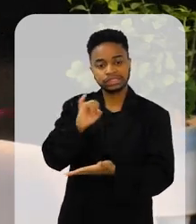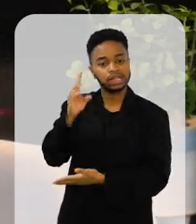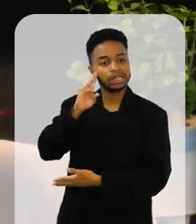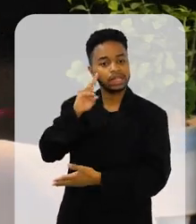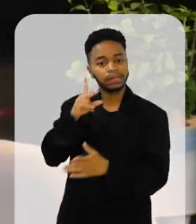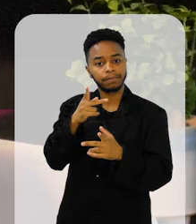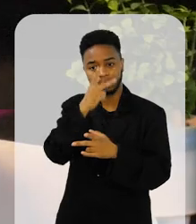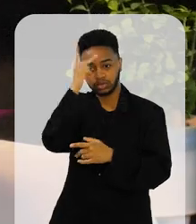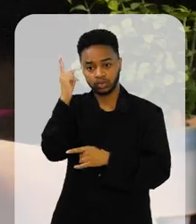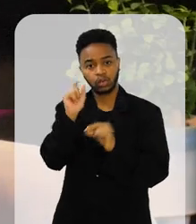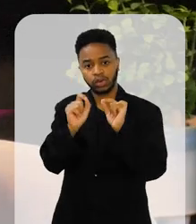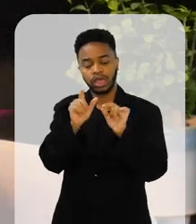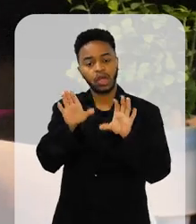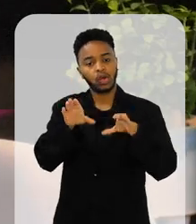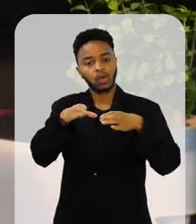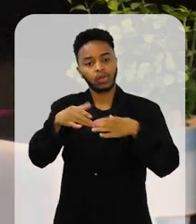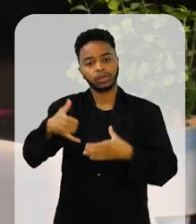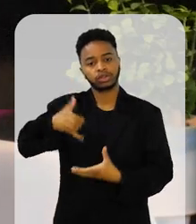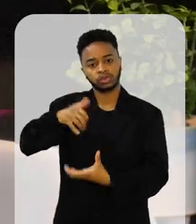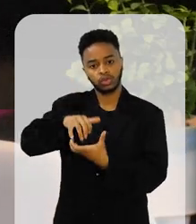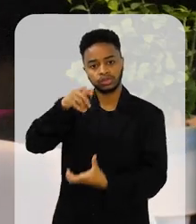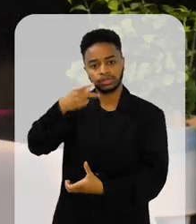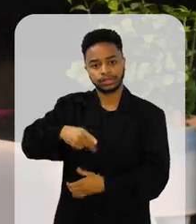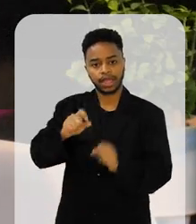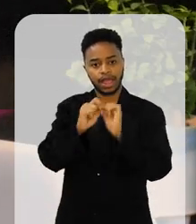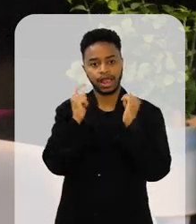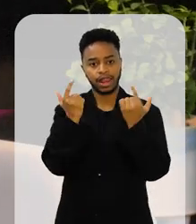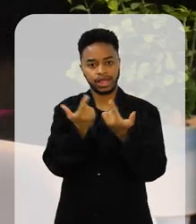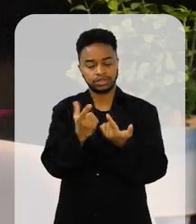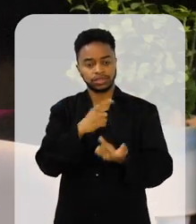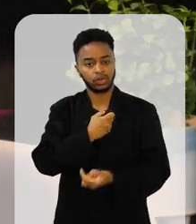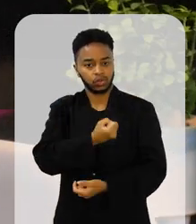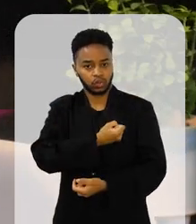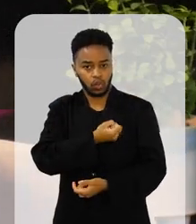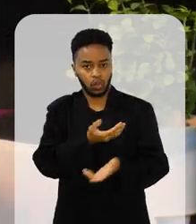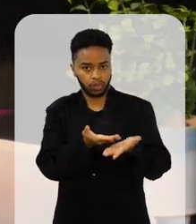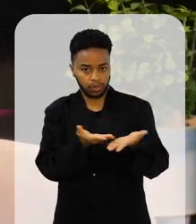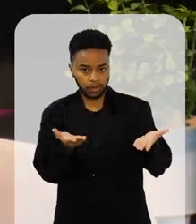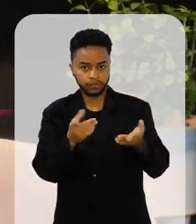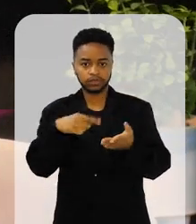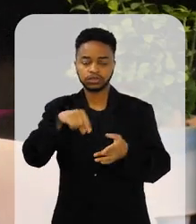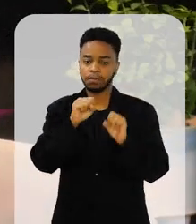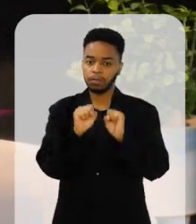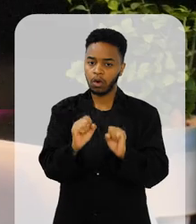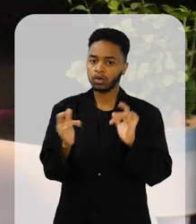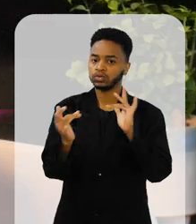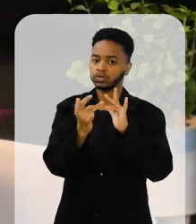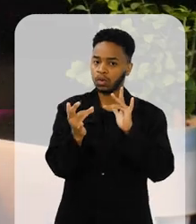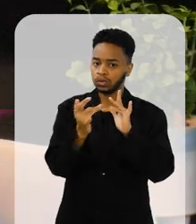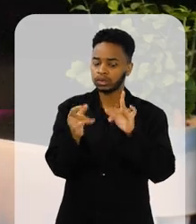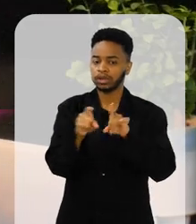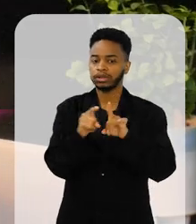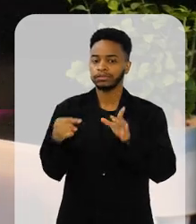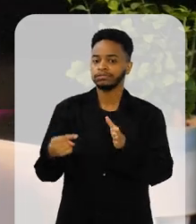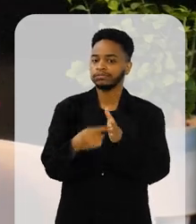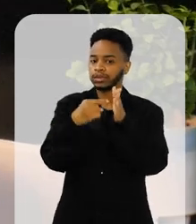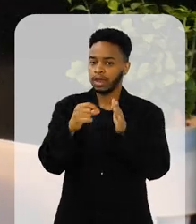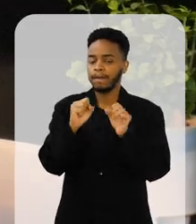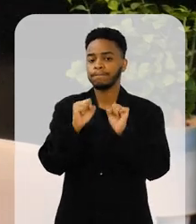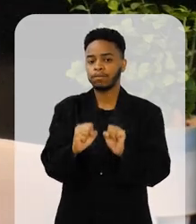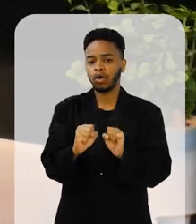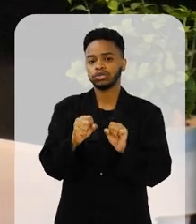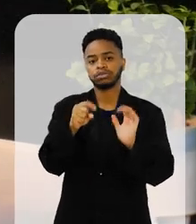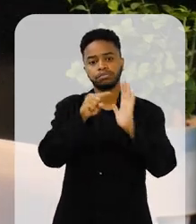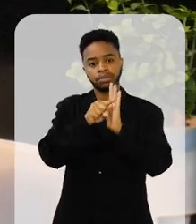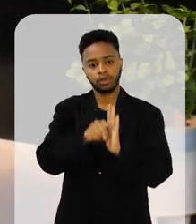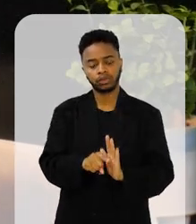alguém, Comissão do Idoso aqui na Assembleia Legislativa do Estado do Rio de Janeiro. Então, você pode entrar em contato, fazer a sua denúncia, tirar